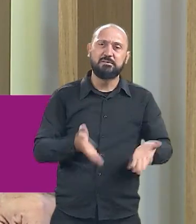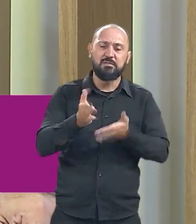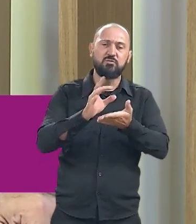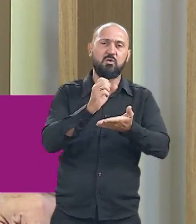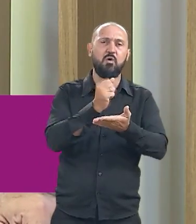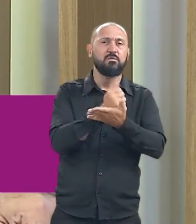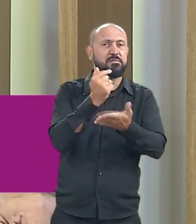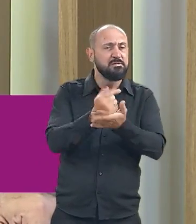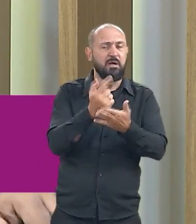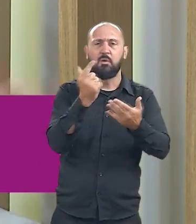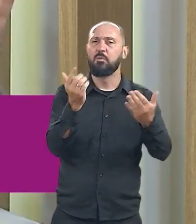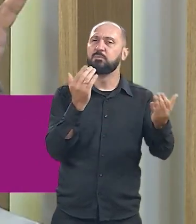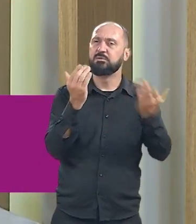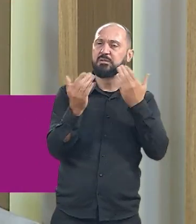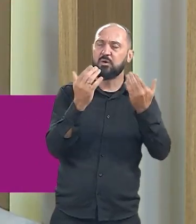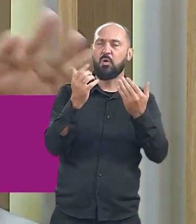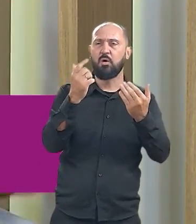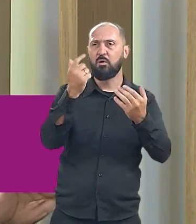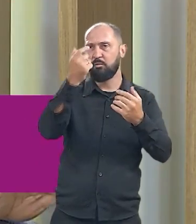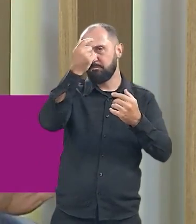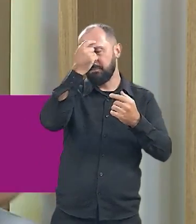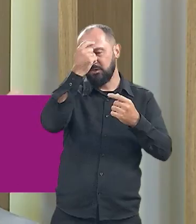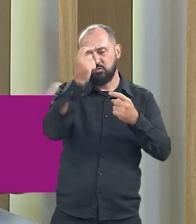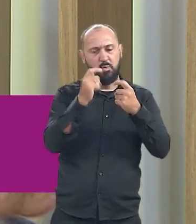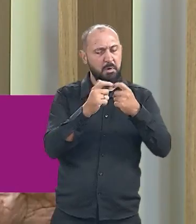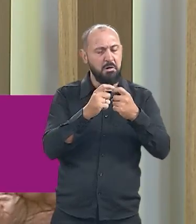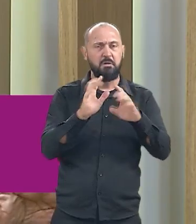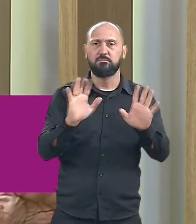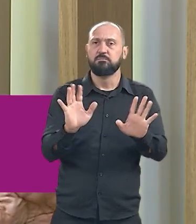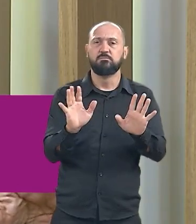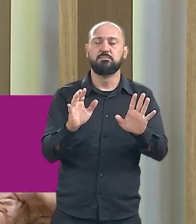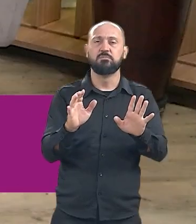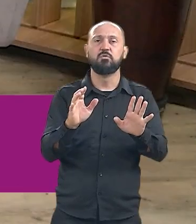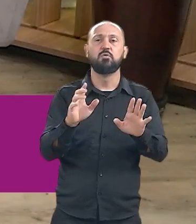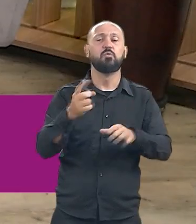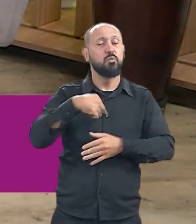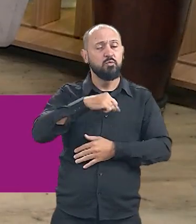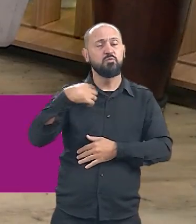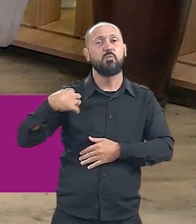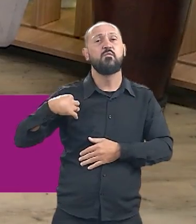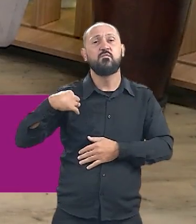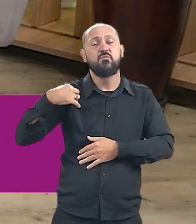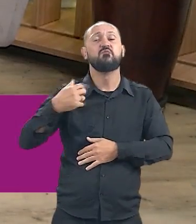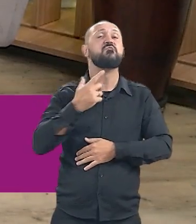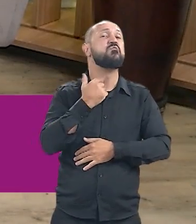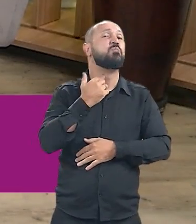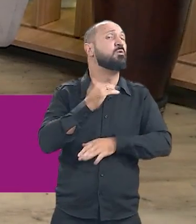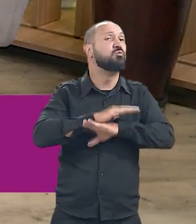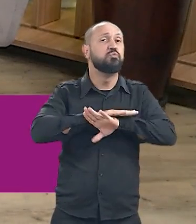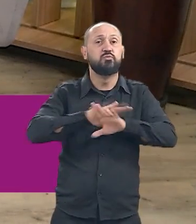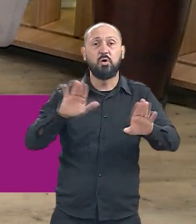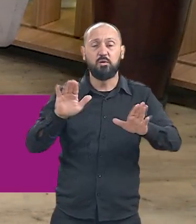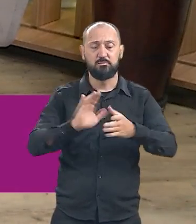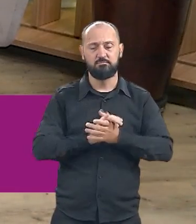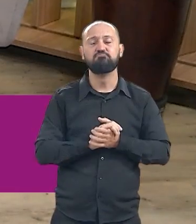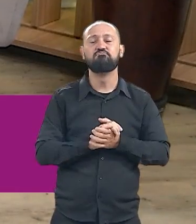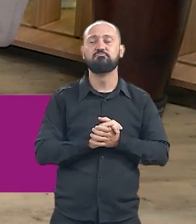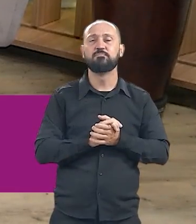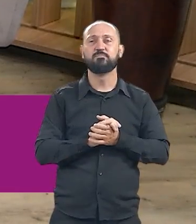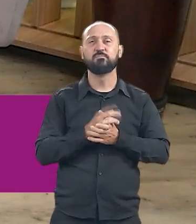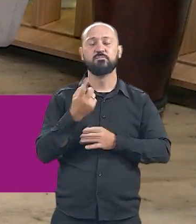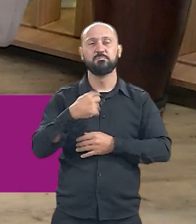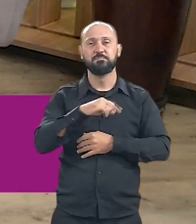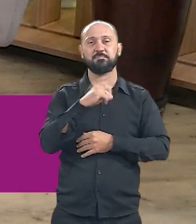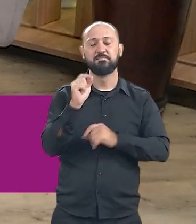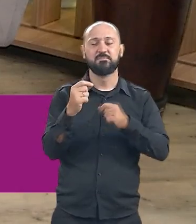psiquiatra, nós não somos isso. Nós somos voluntários, com boa vontade, né? Certo. Então, a gente não prescinde, né,